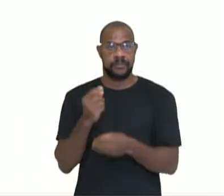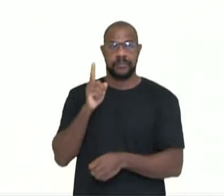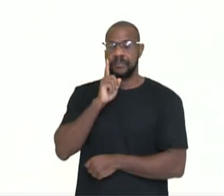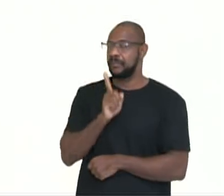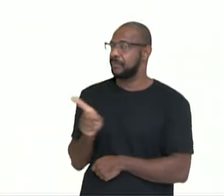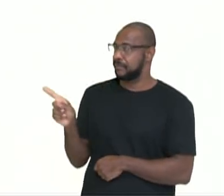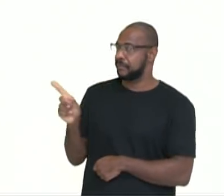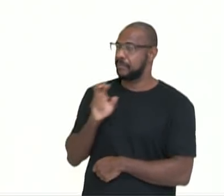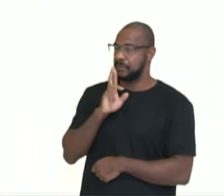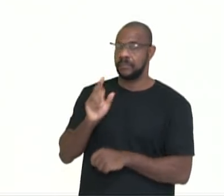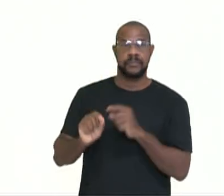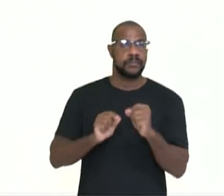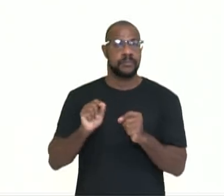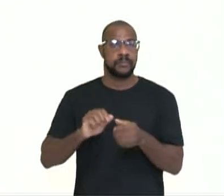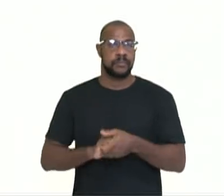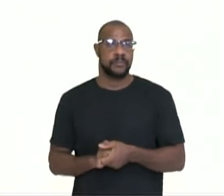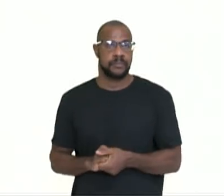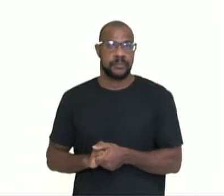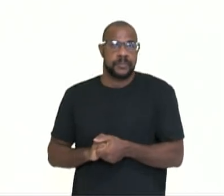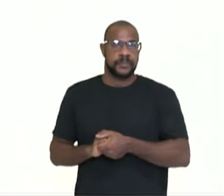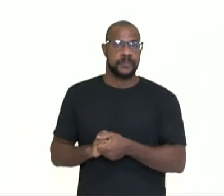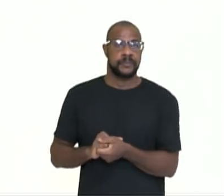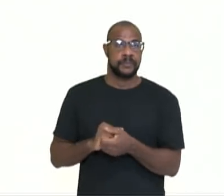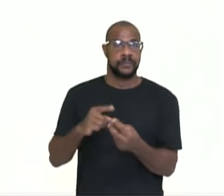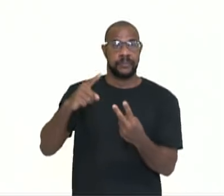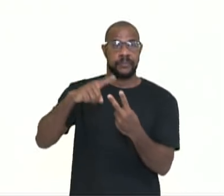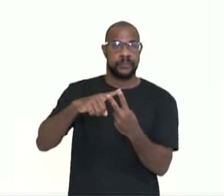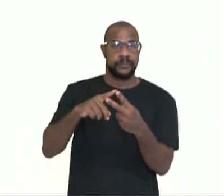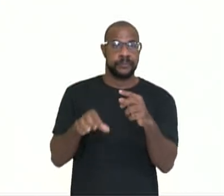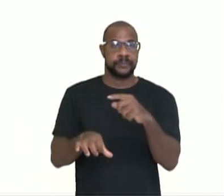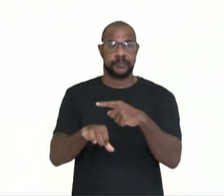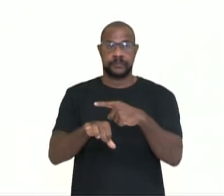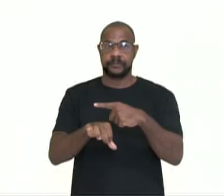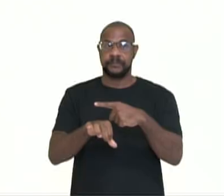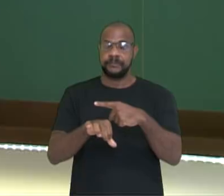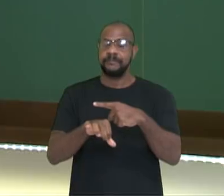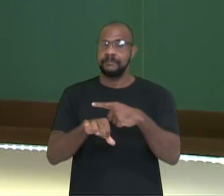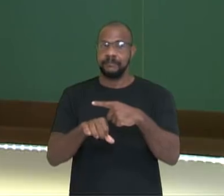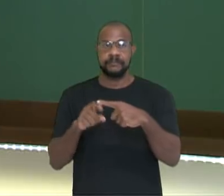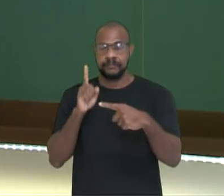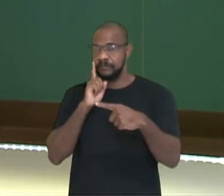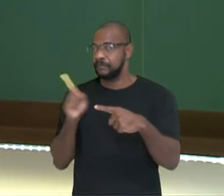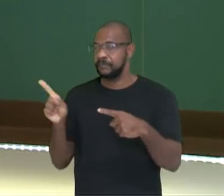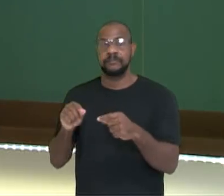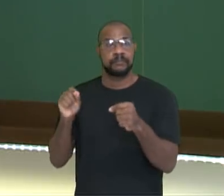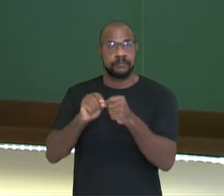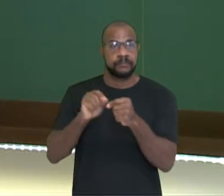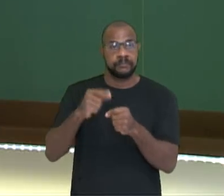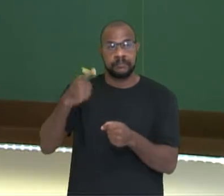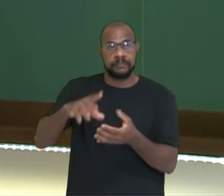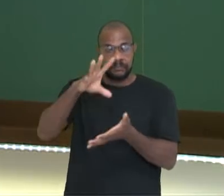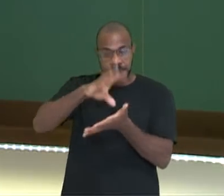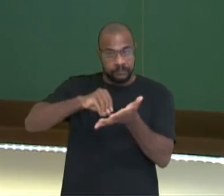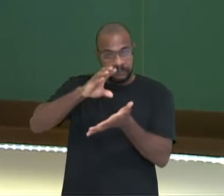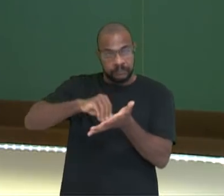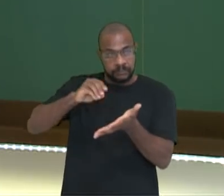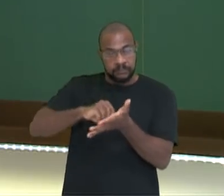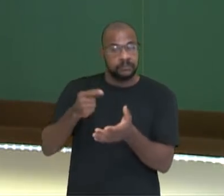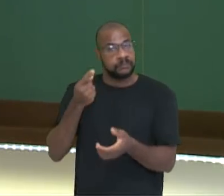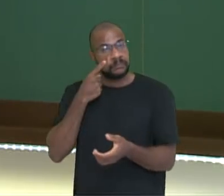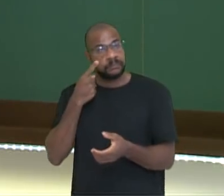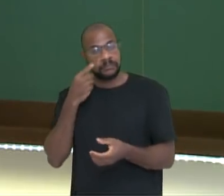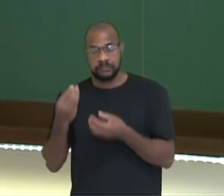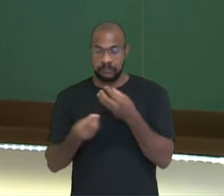de π/9 radianos. Então, eu deixo a dica para vocês refazerem esse exercício em casa, até testem